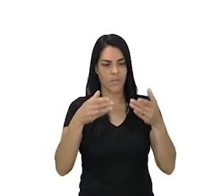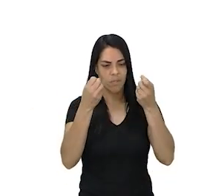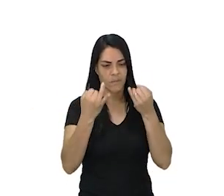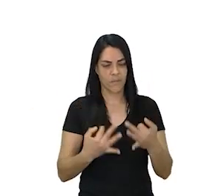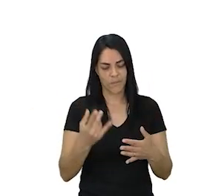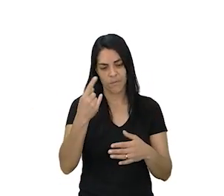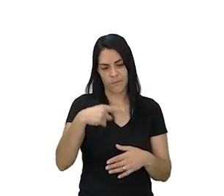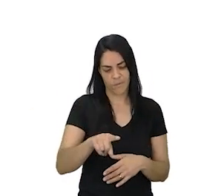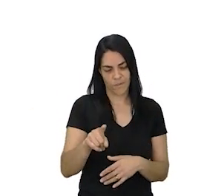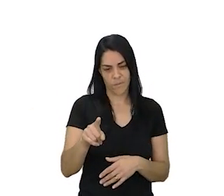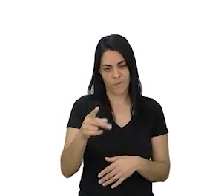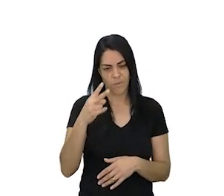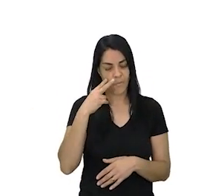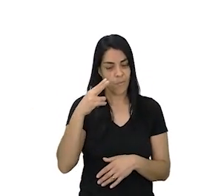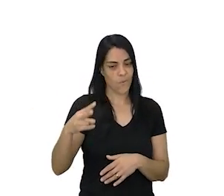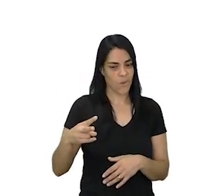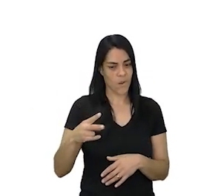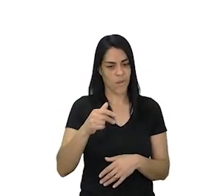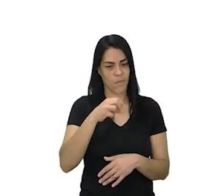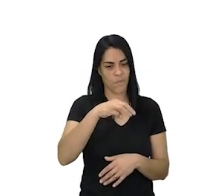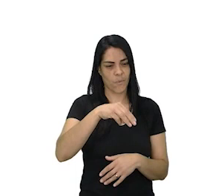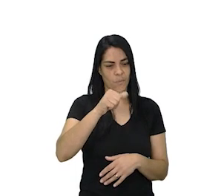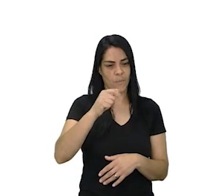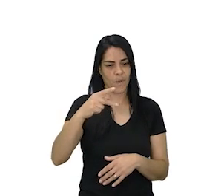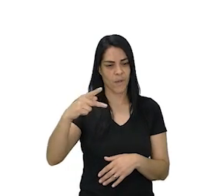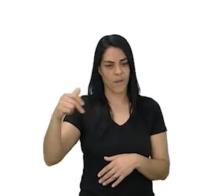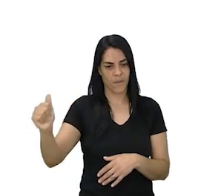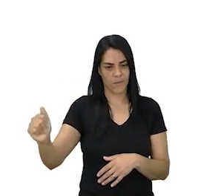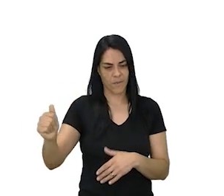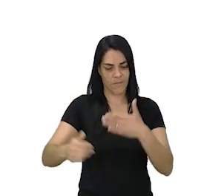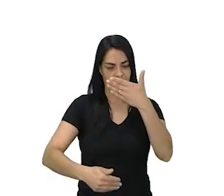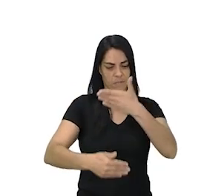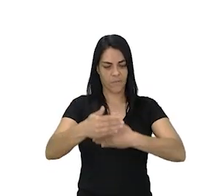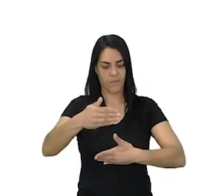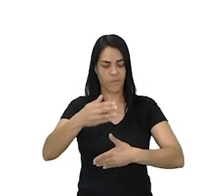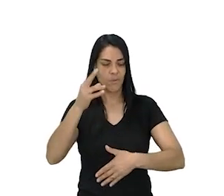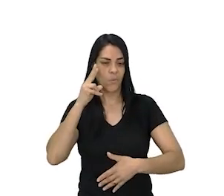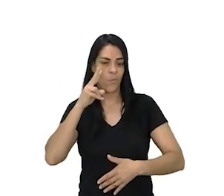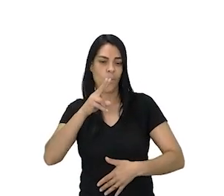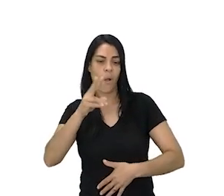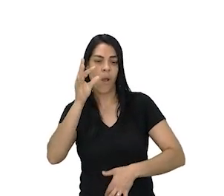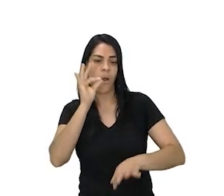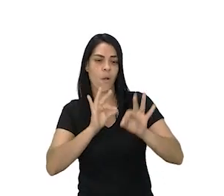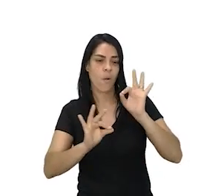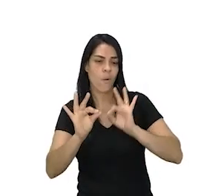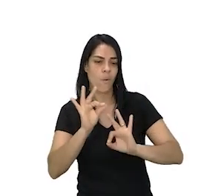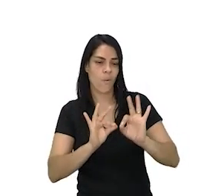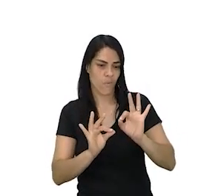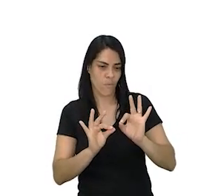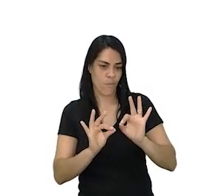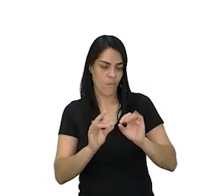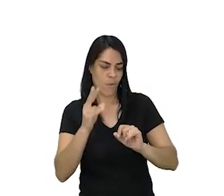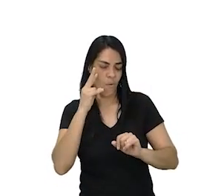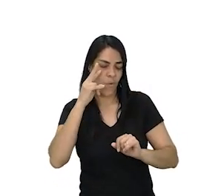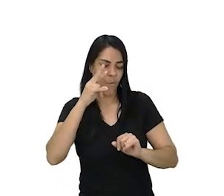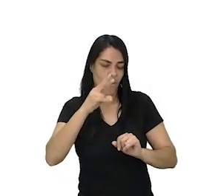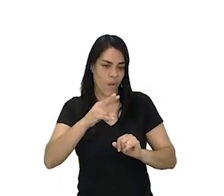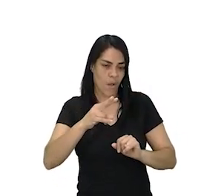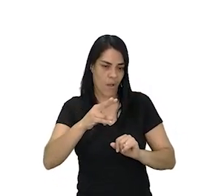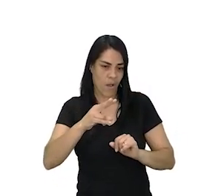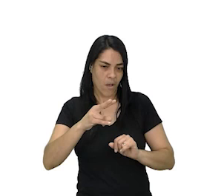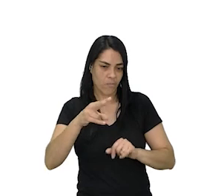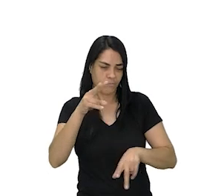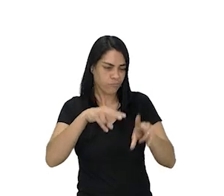olhar para o mapa de frente, então eu vou observar essa locomoção de frente para este